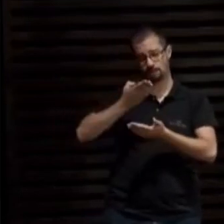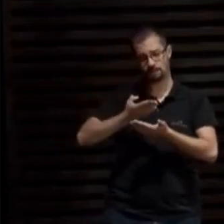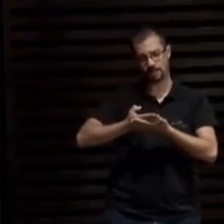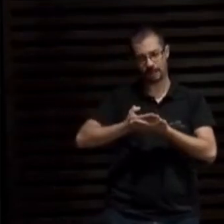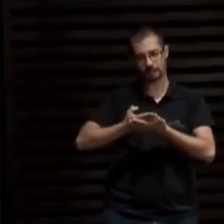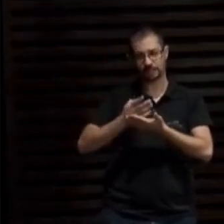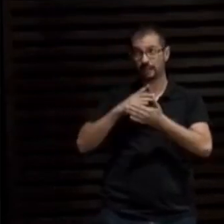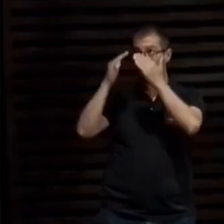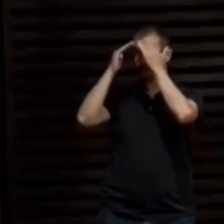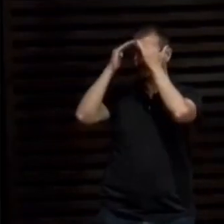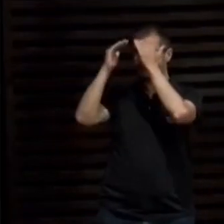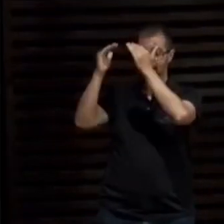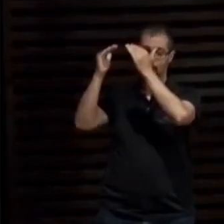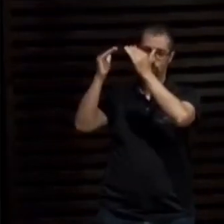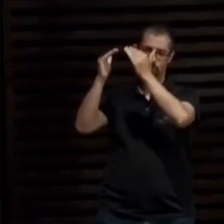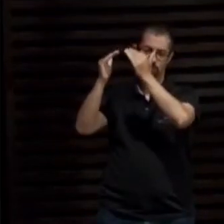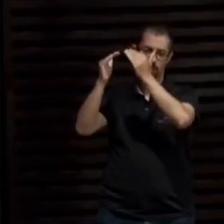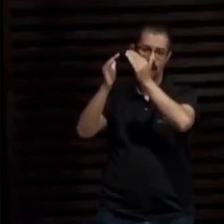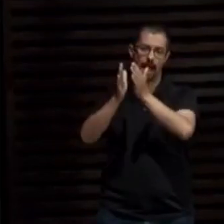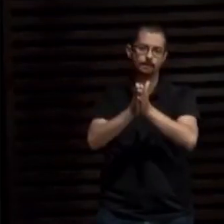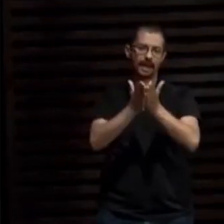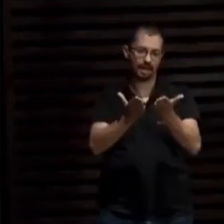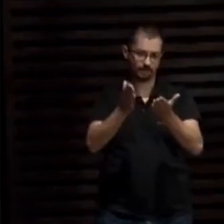tua palavra. Eu só queria parar um pouquinho aí.